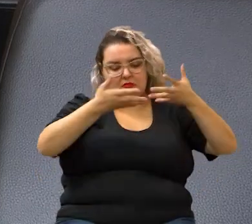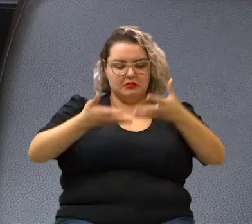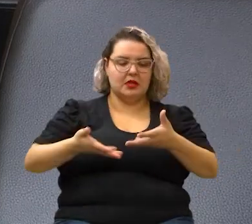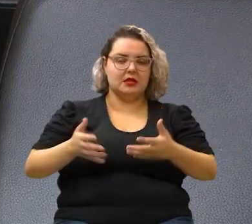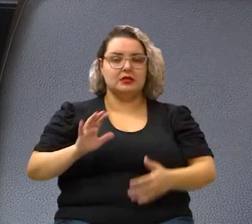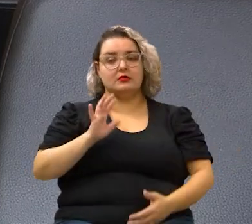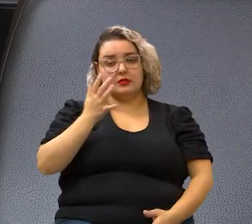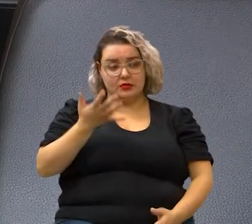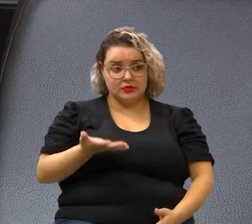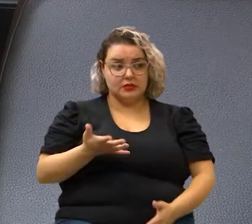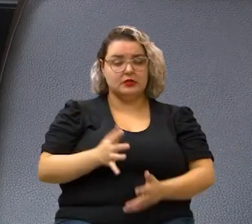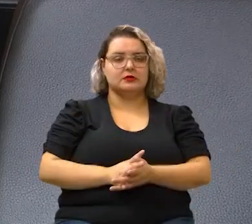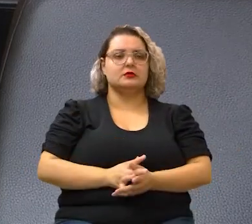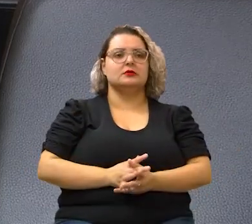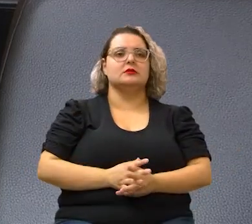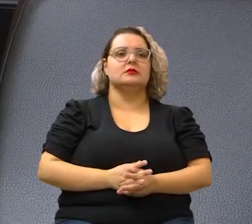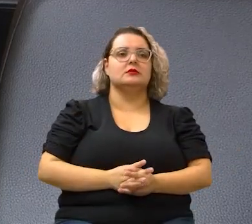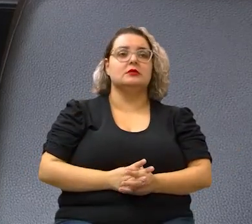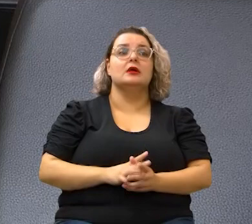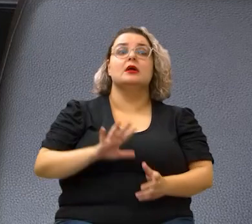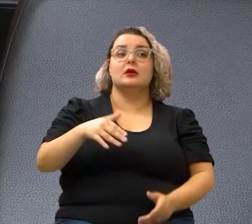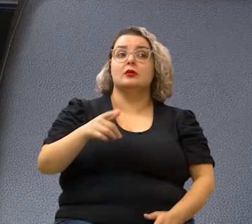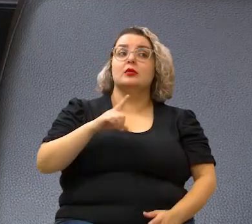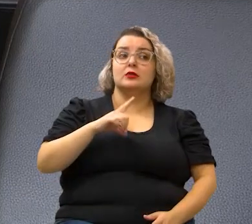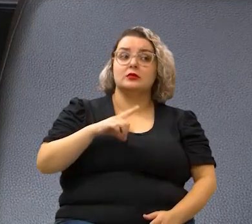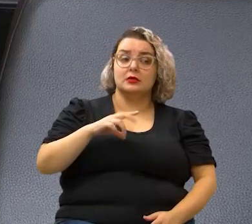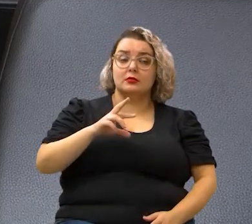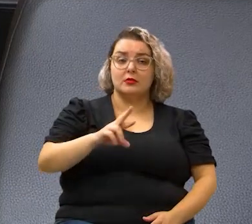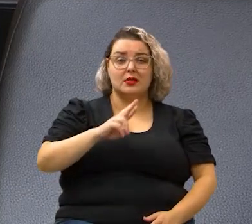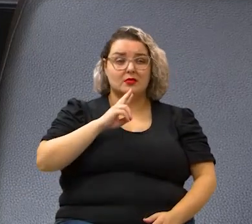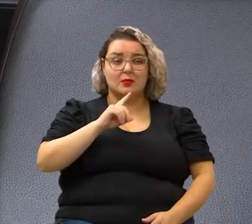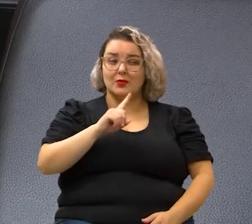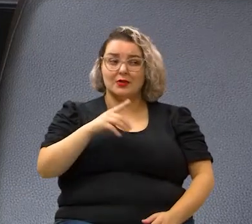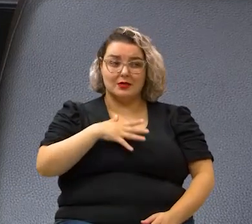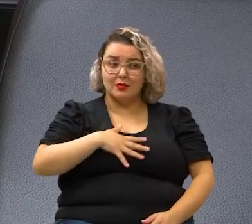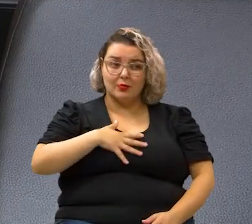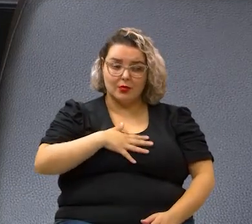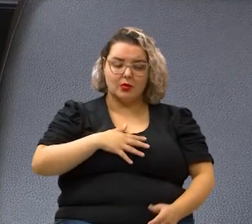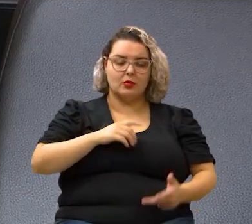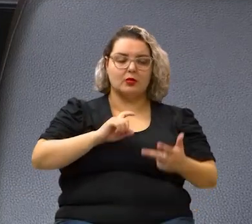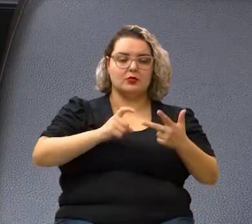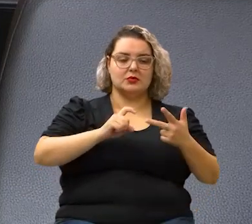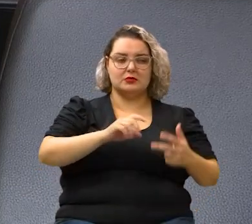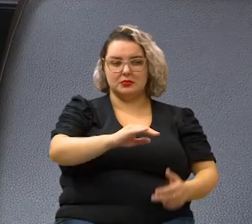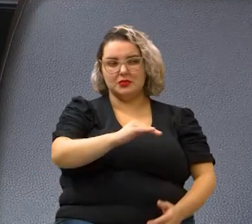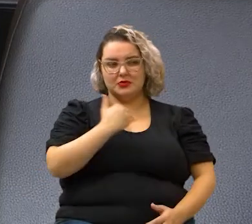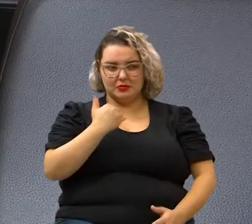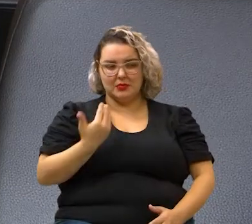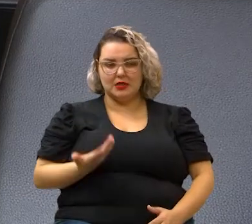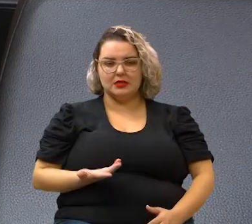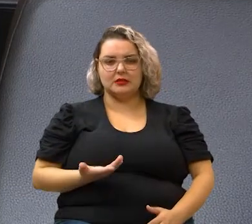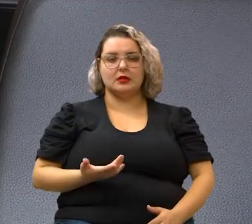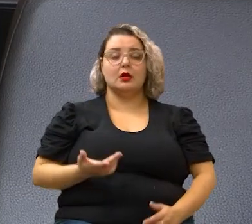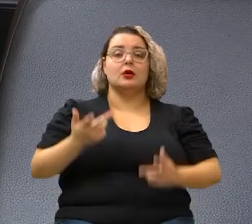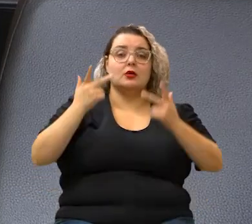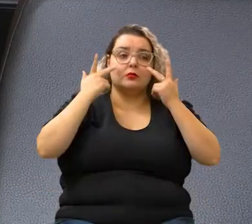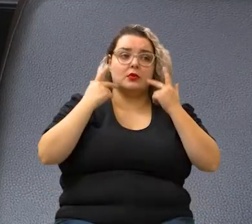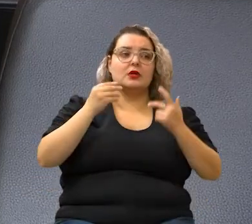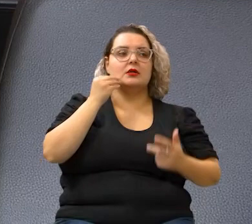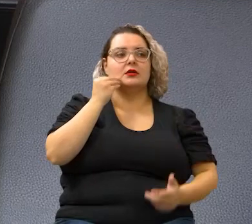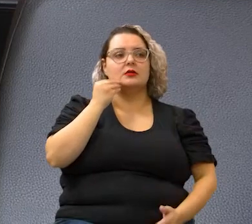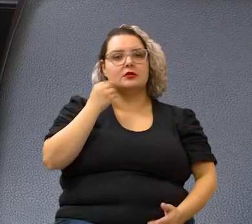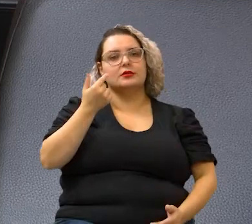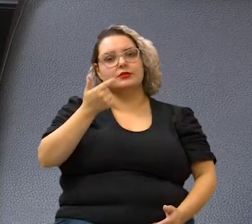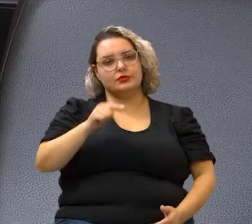desmatamento, extrações que estavam ocorrendo. E quando vem uma resposta não satisfatória por parte do executivo, a